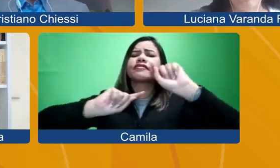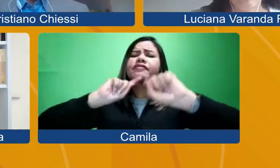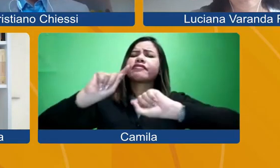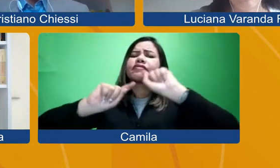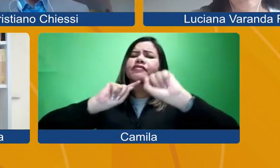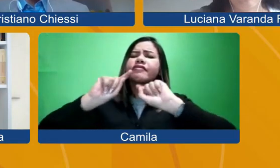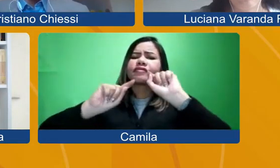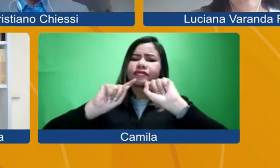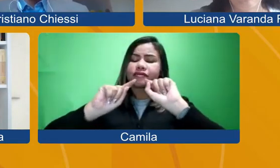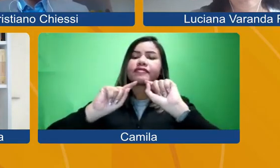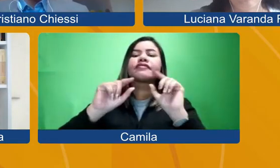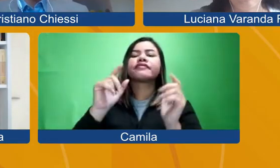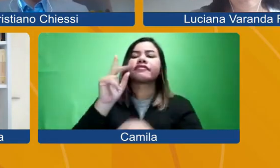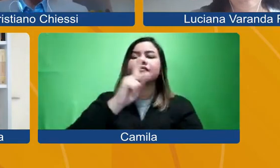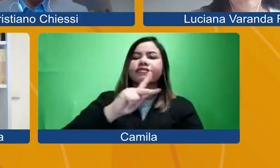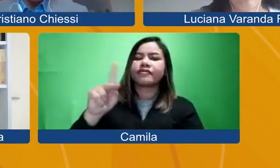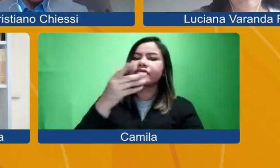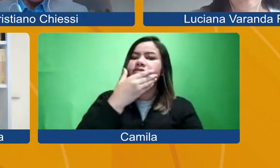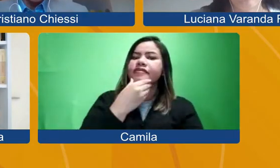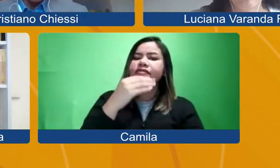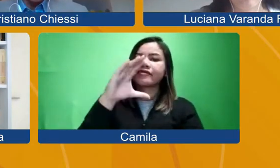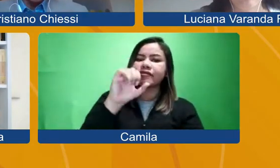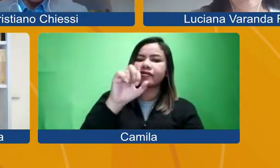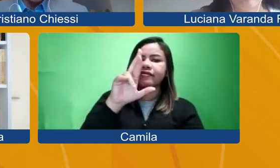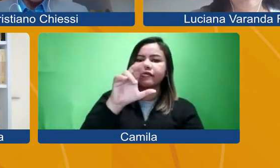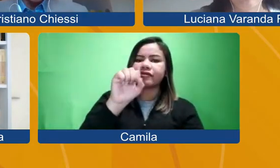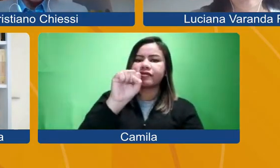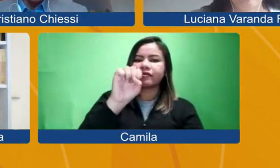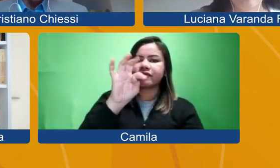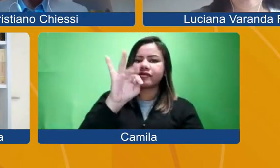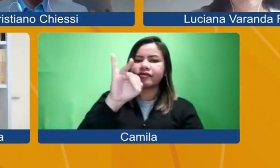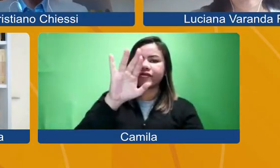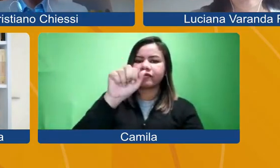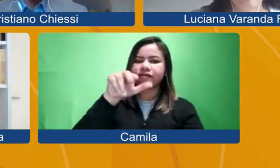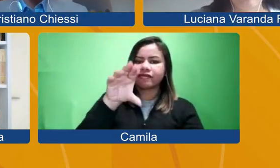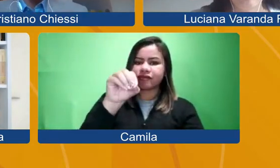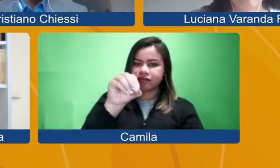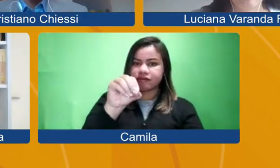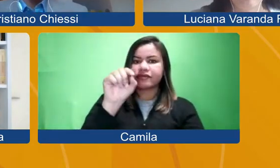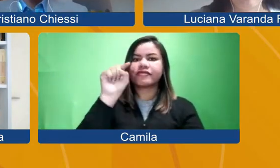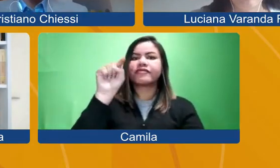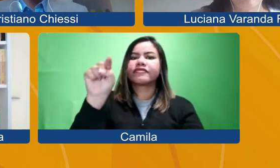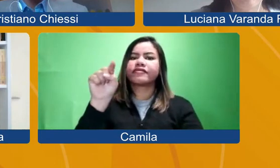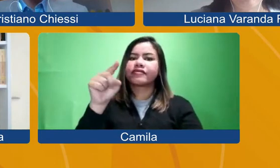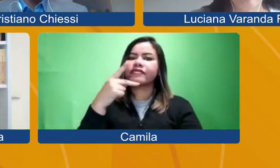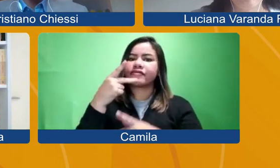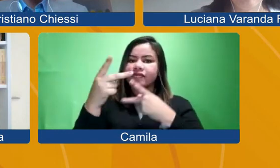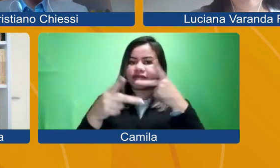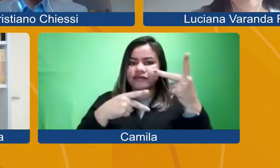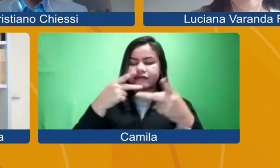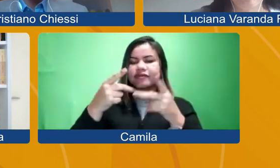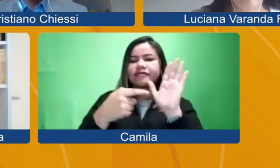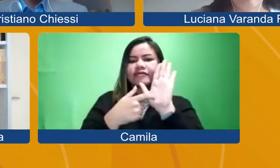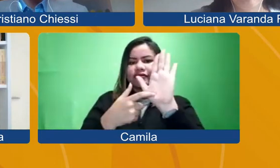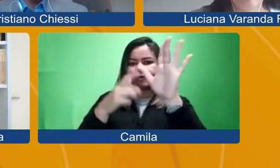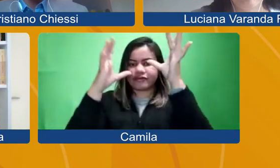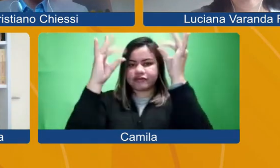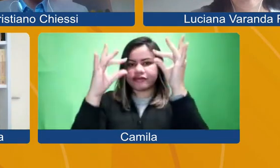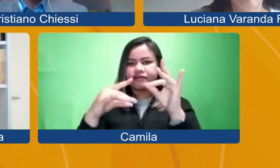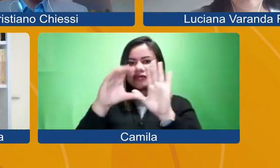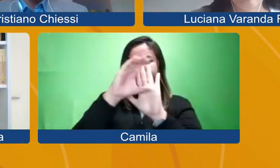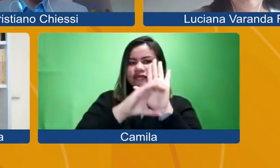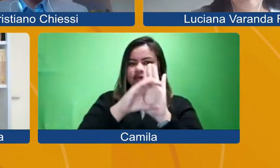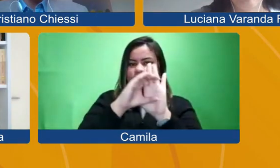Cristiano Chiesi. No momento que ele for falar, eu apresento os detalhes do currículo dele, mas só para